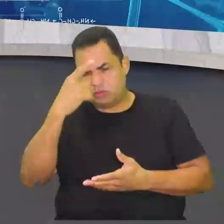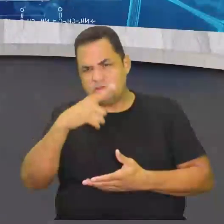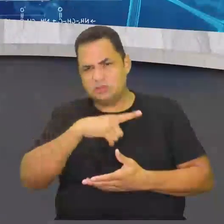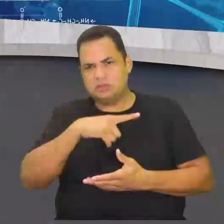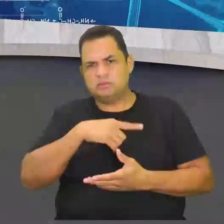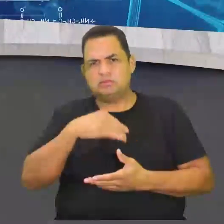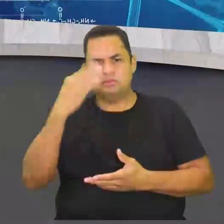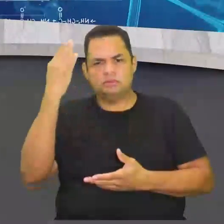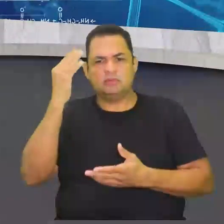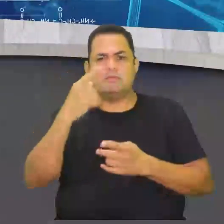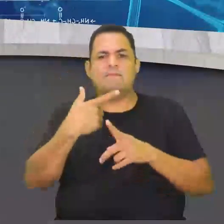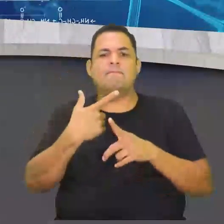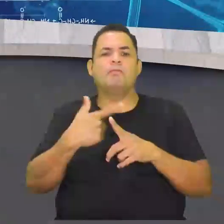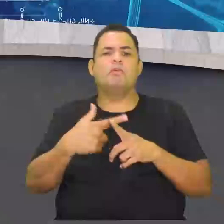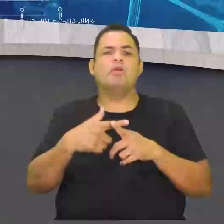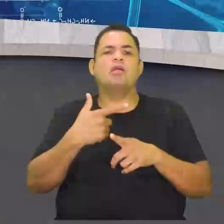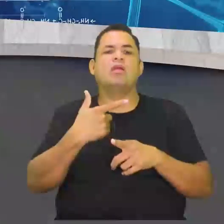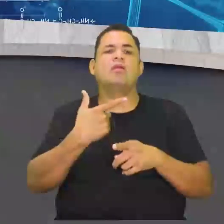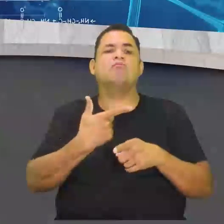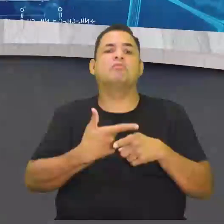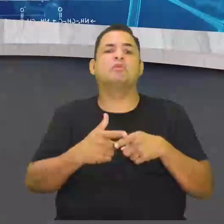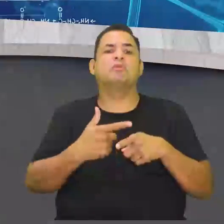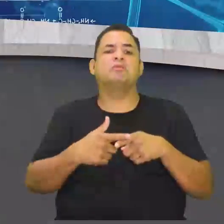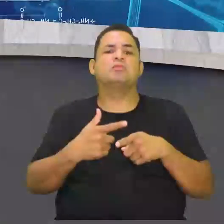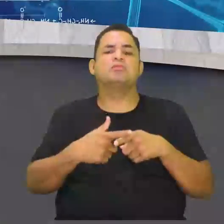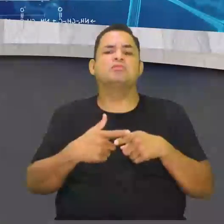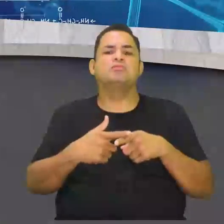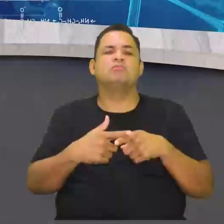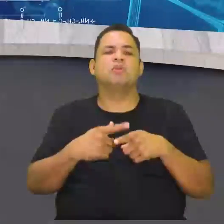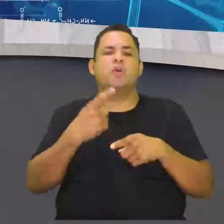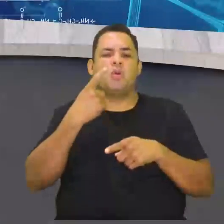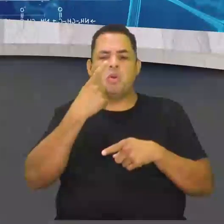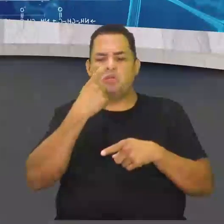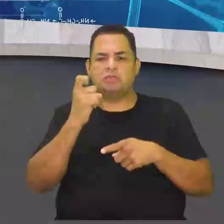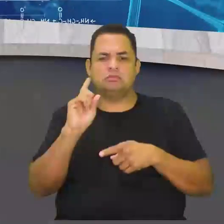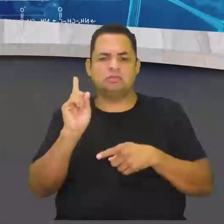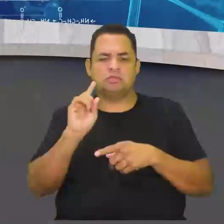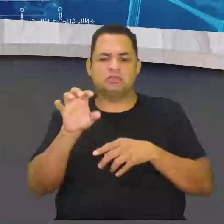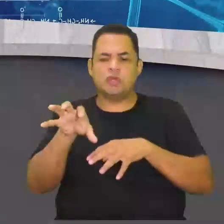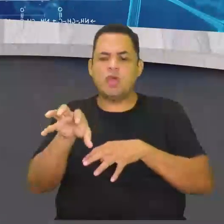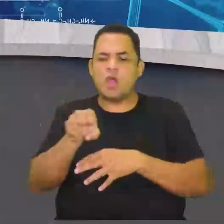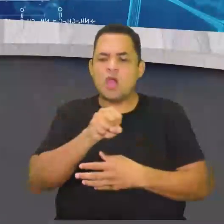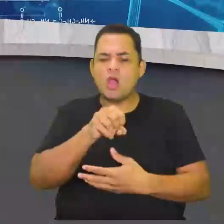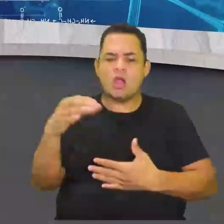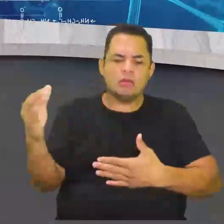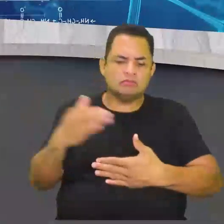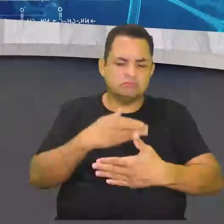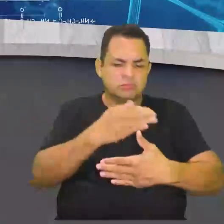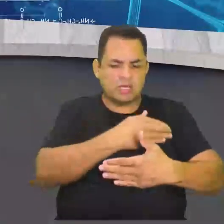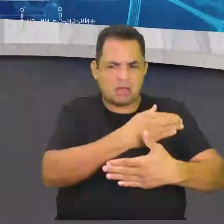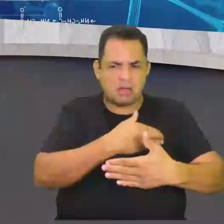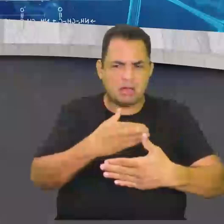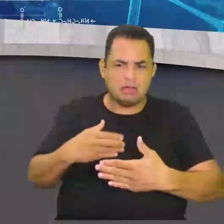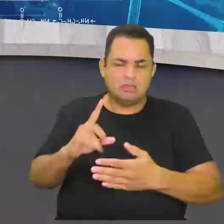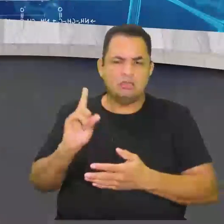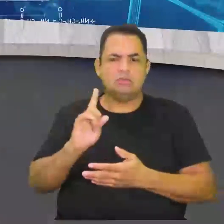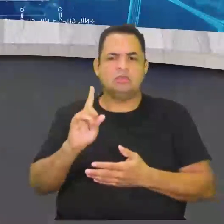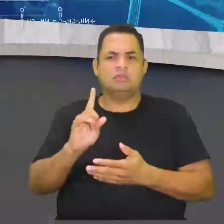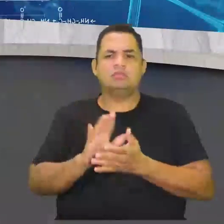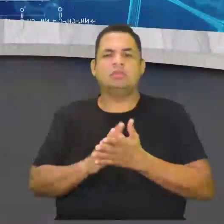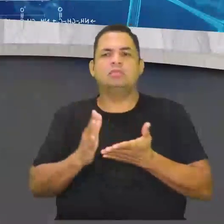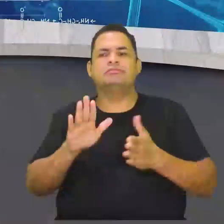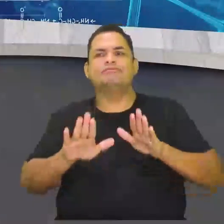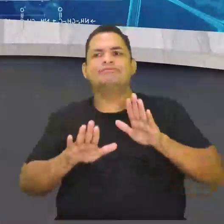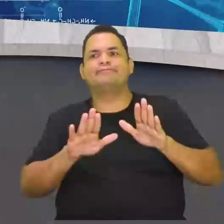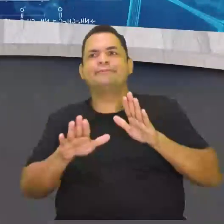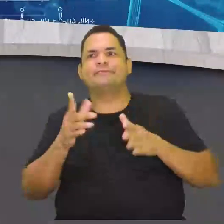sucesso. Porque o problema do lixo não é só a coleta. Às vezes a gente pega, tá andando na rua com uma embalagem plástica,